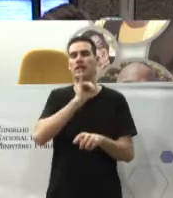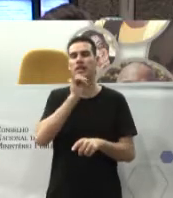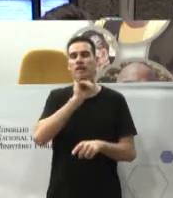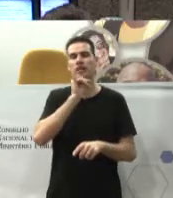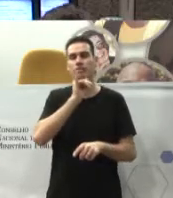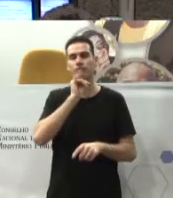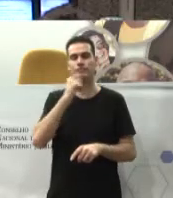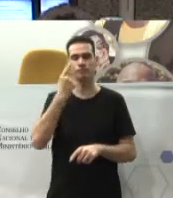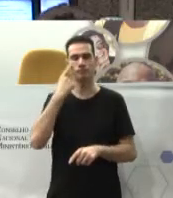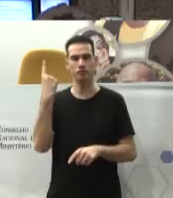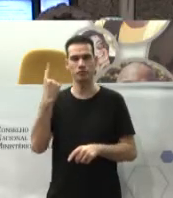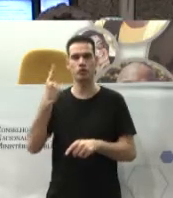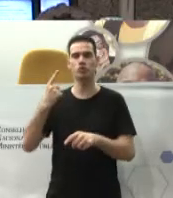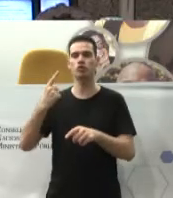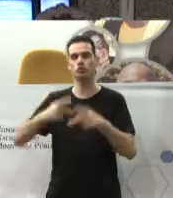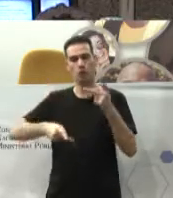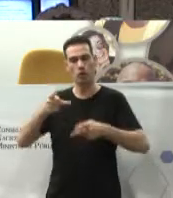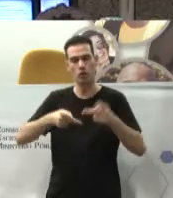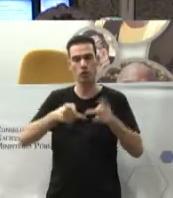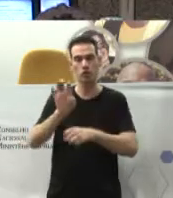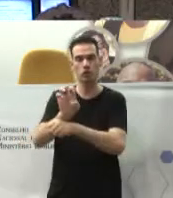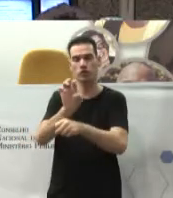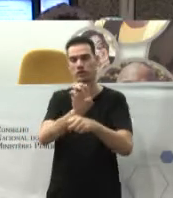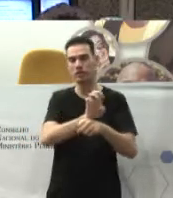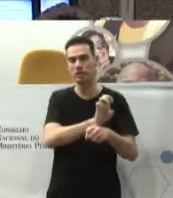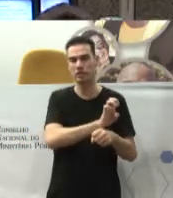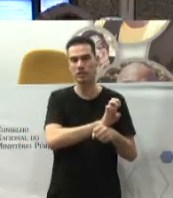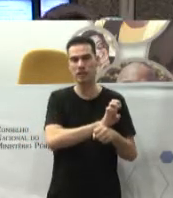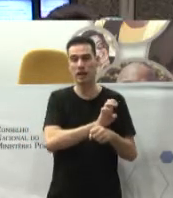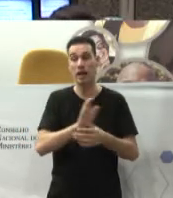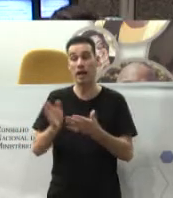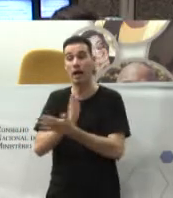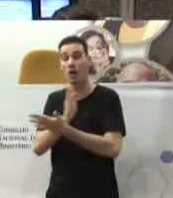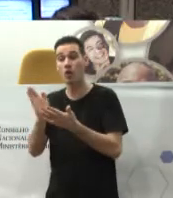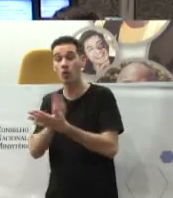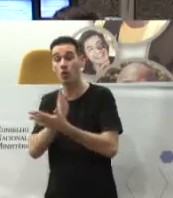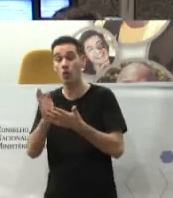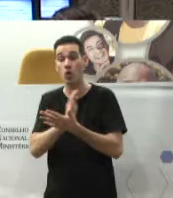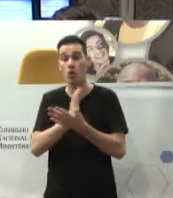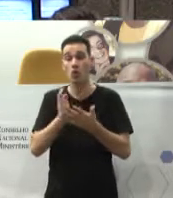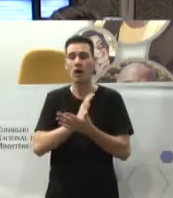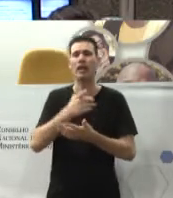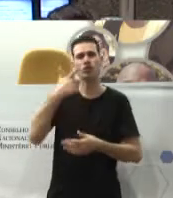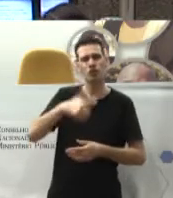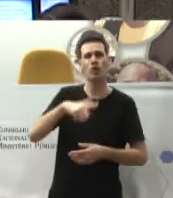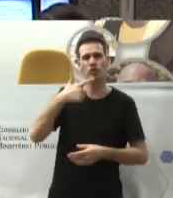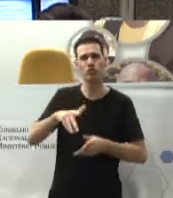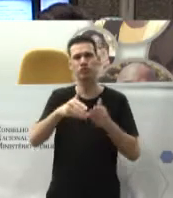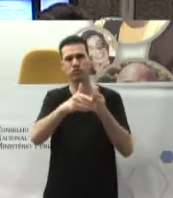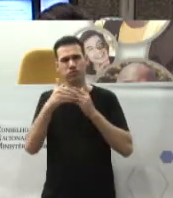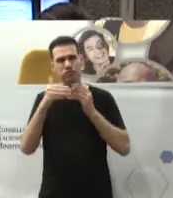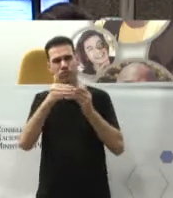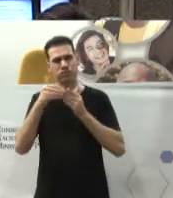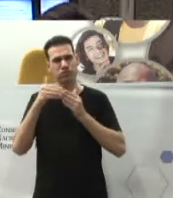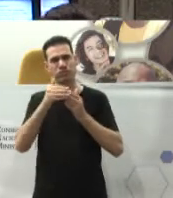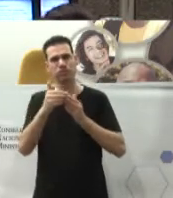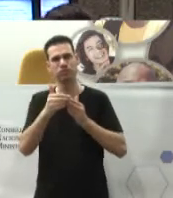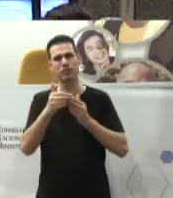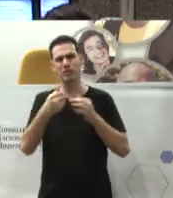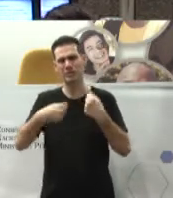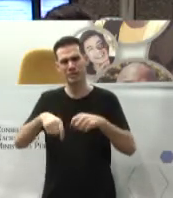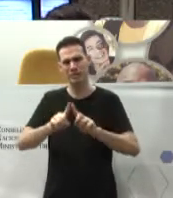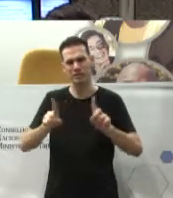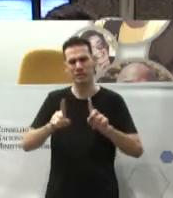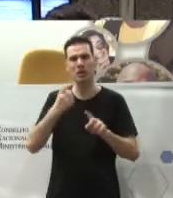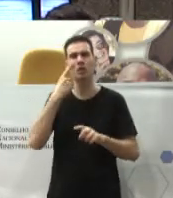Estado a não contestar alguns casos e a não recorrer em muitos casos. Os